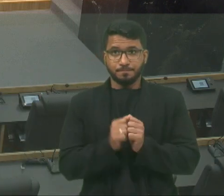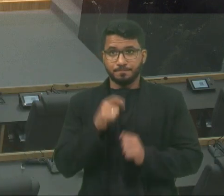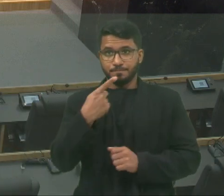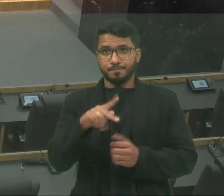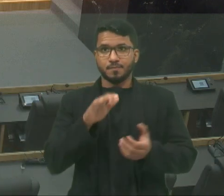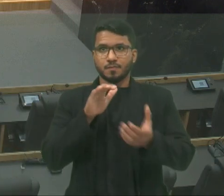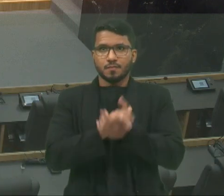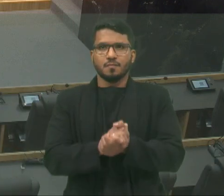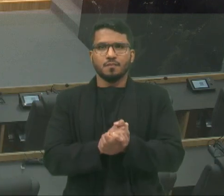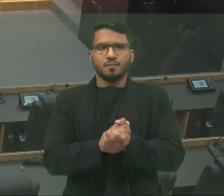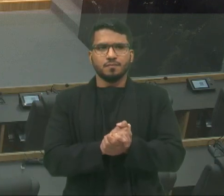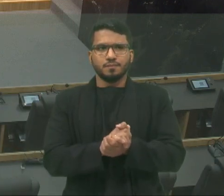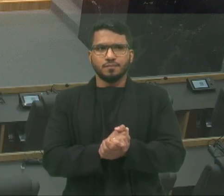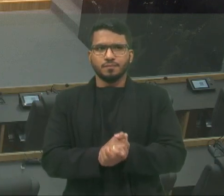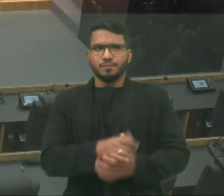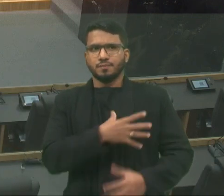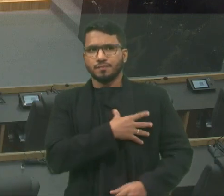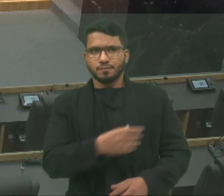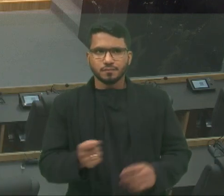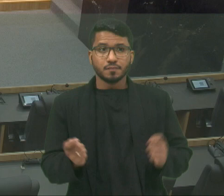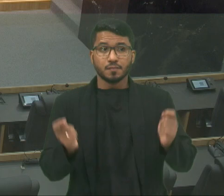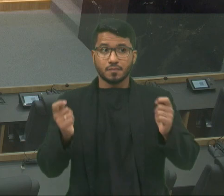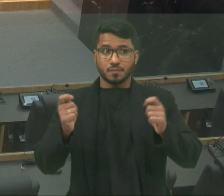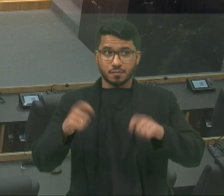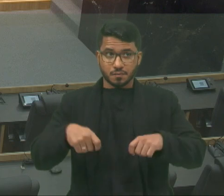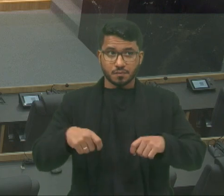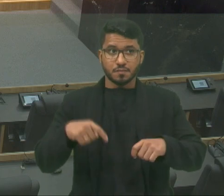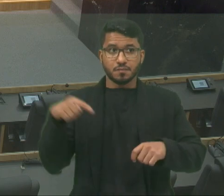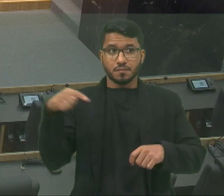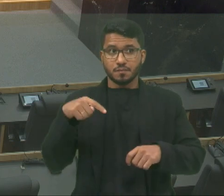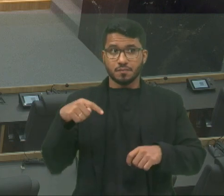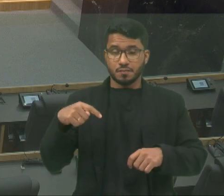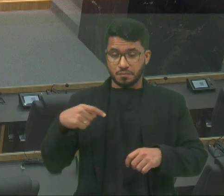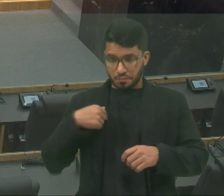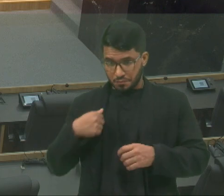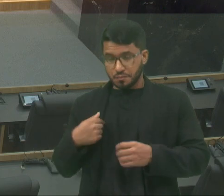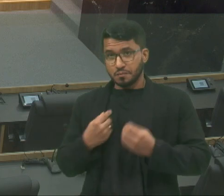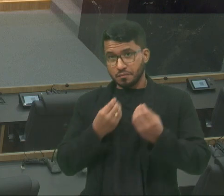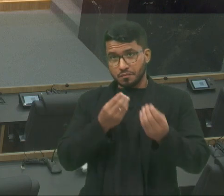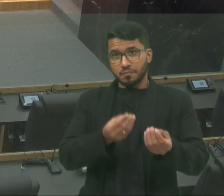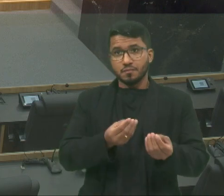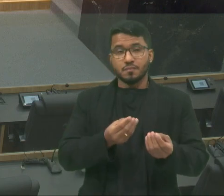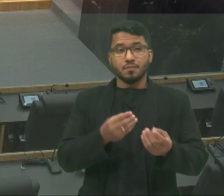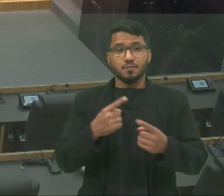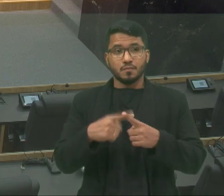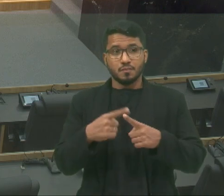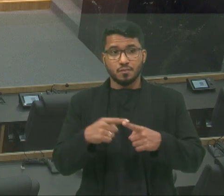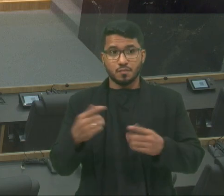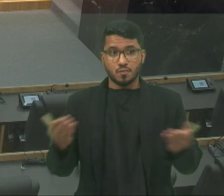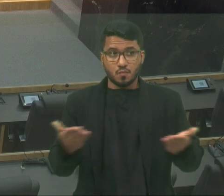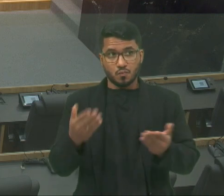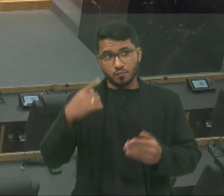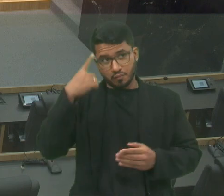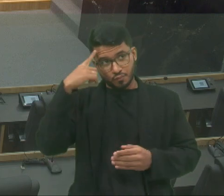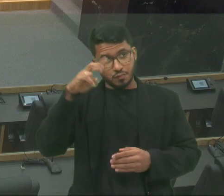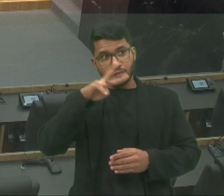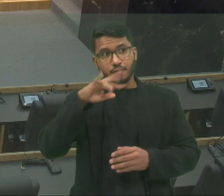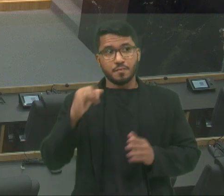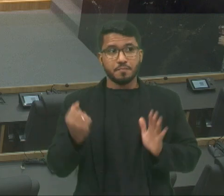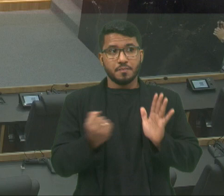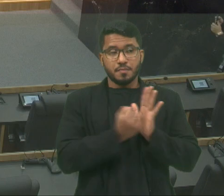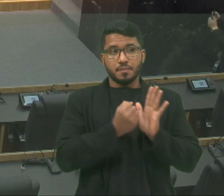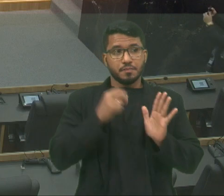esposa, também filhos, poder estar concedendo, eu tenho certeza que este dia também ficará presente, marcado na